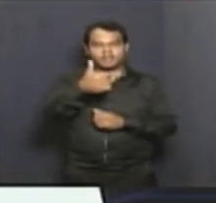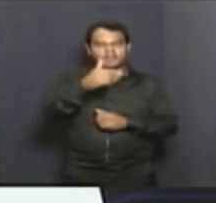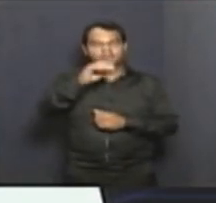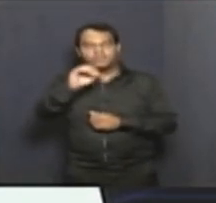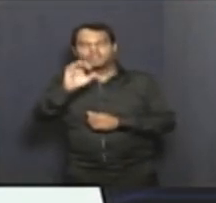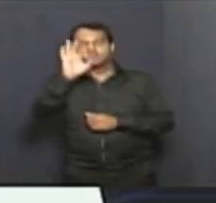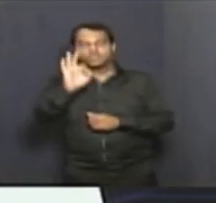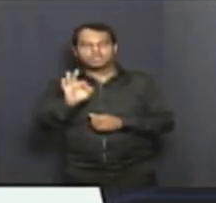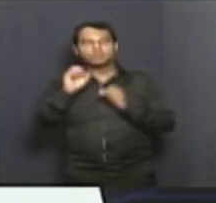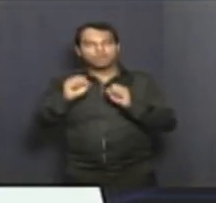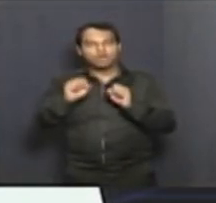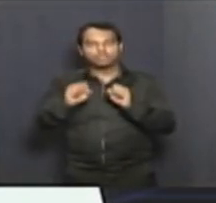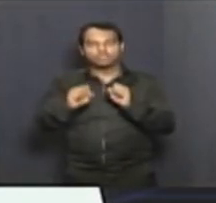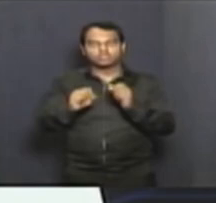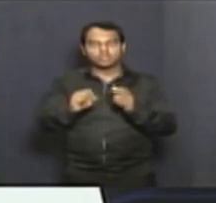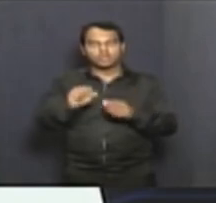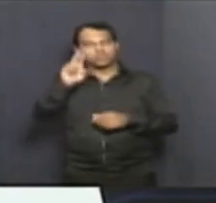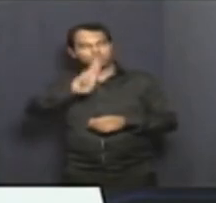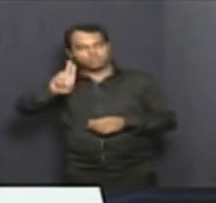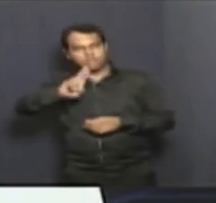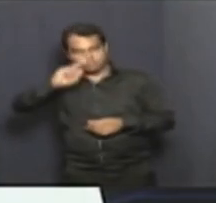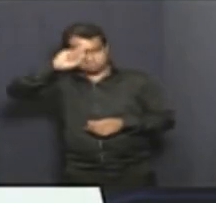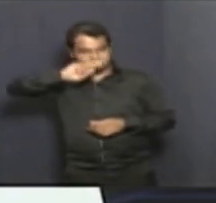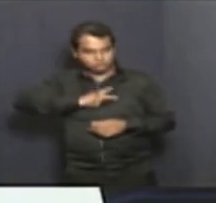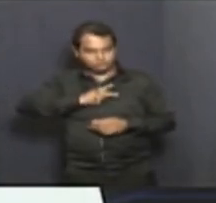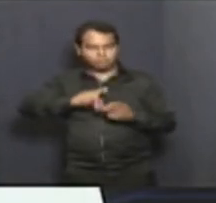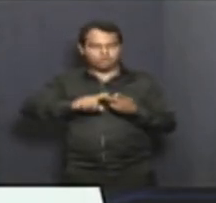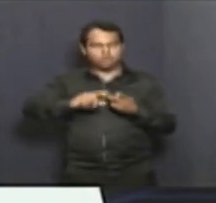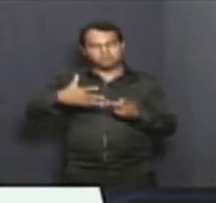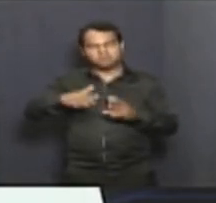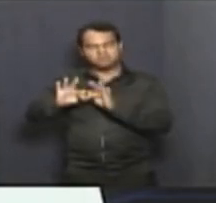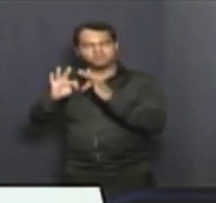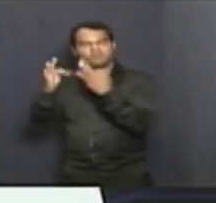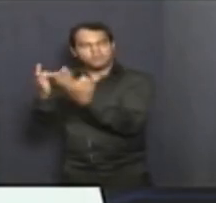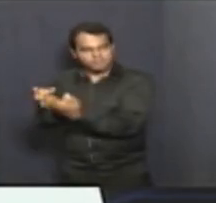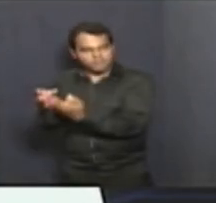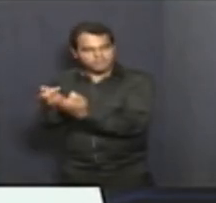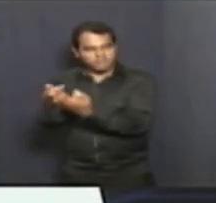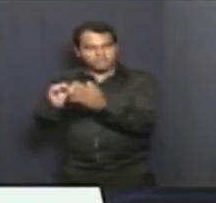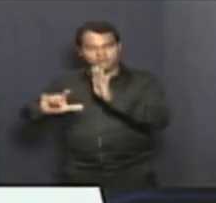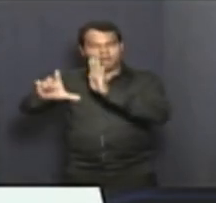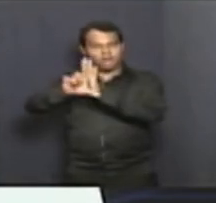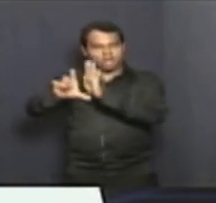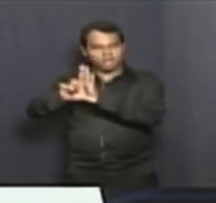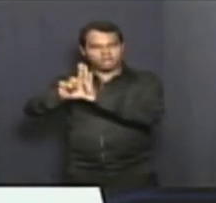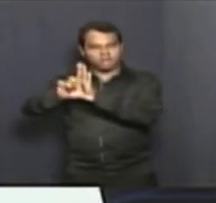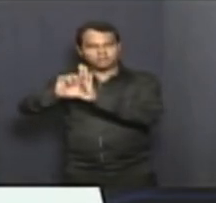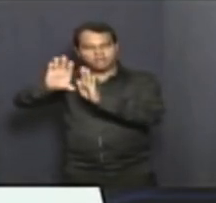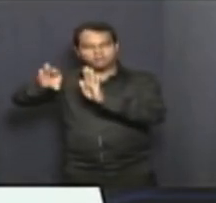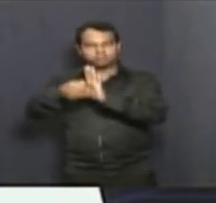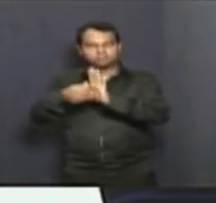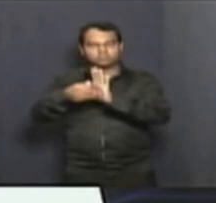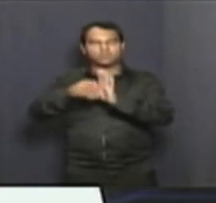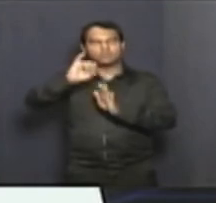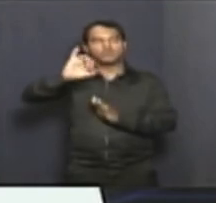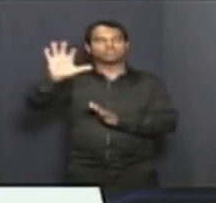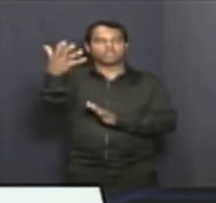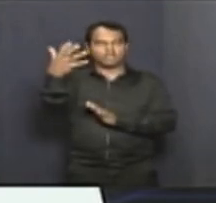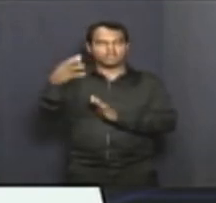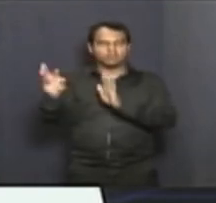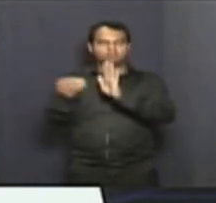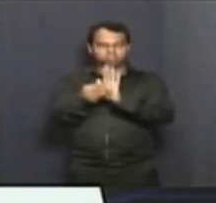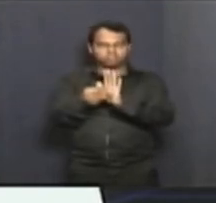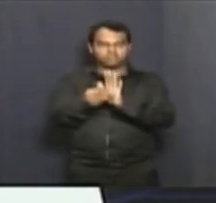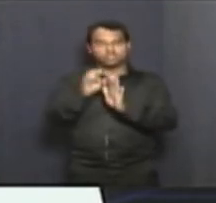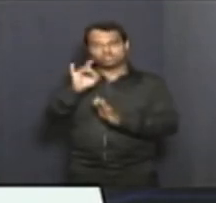gasto com ele ou com seus dependentes legalmente aqueles que são legais estão declarados na sua declaração de imposto de renda apenas